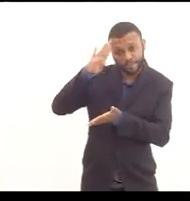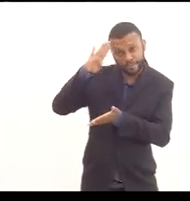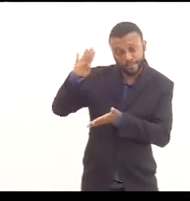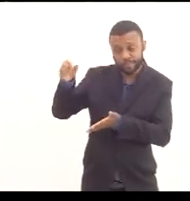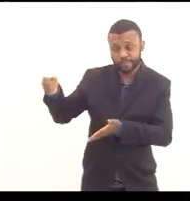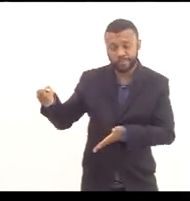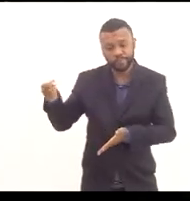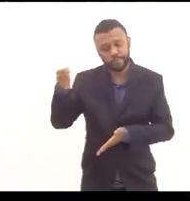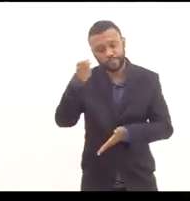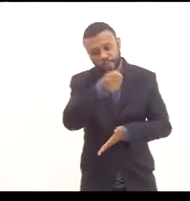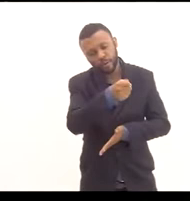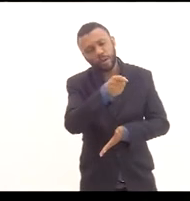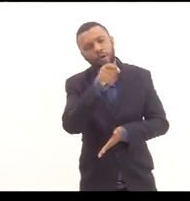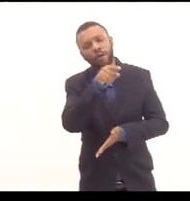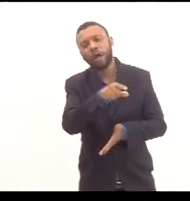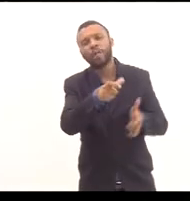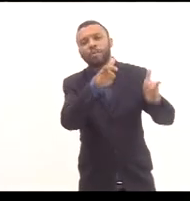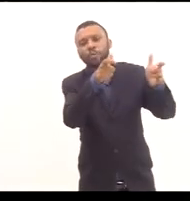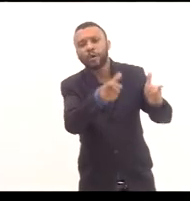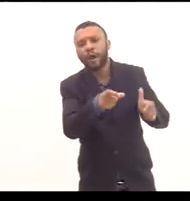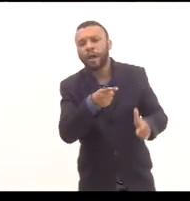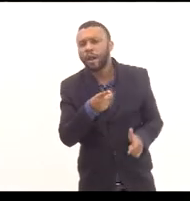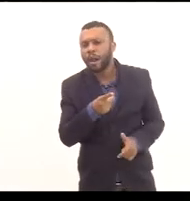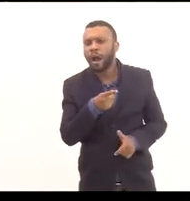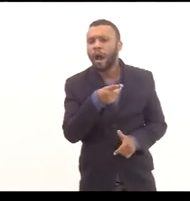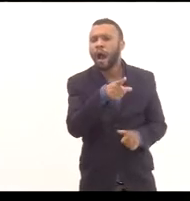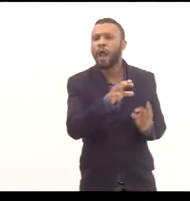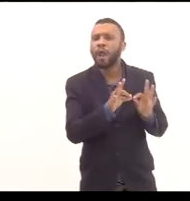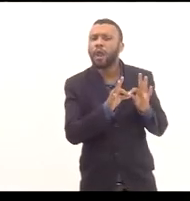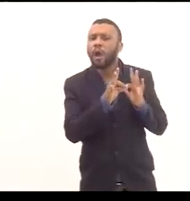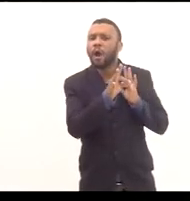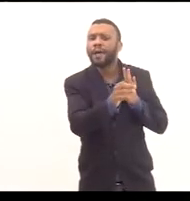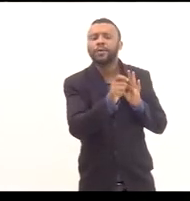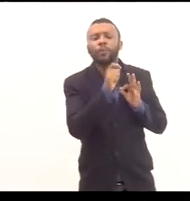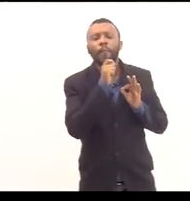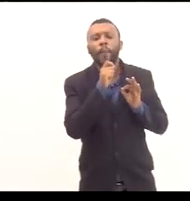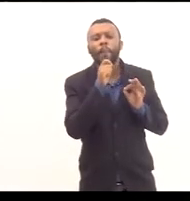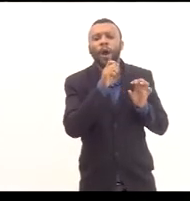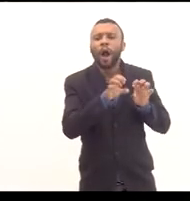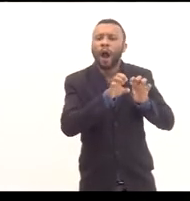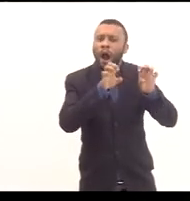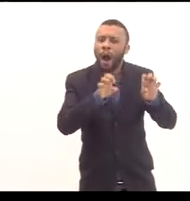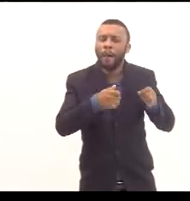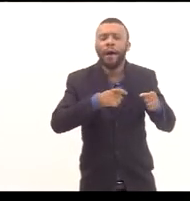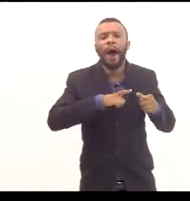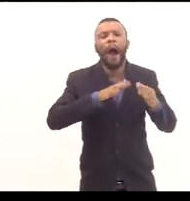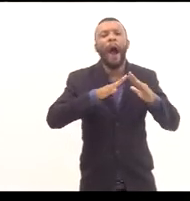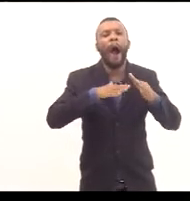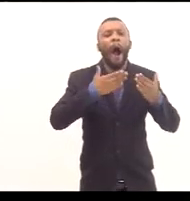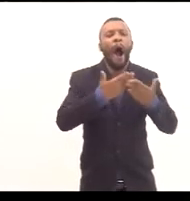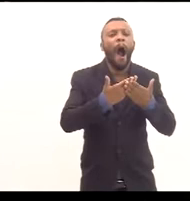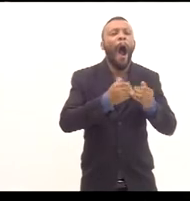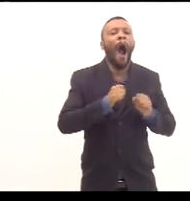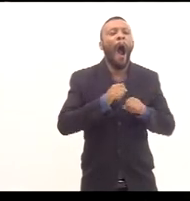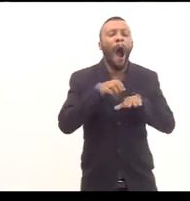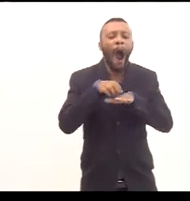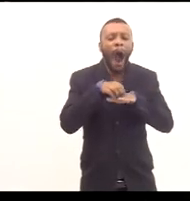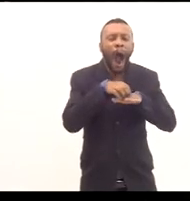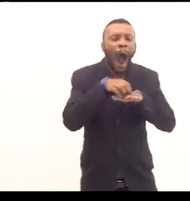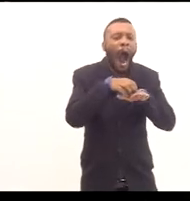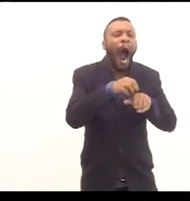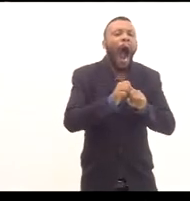coloca ela lá no lugar longe sem um mínimo de estrutura tem que ter escola transporte